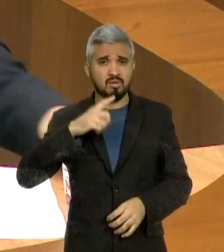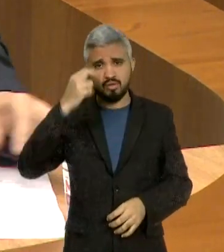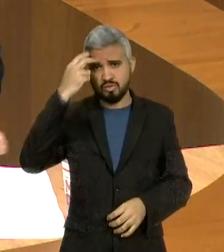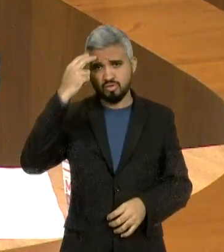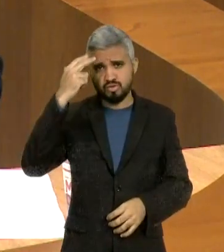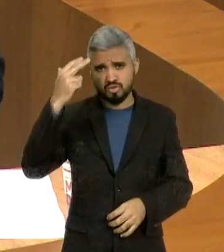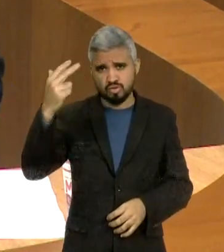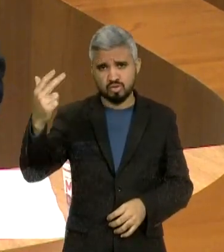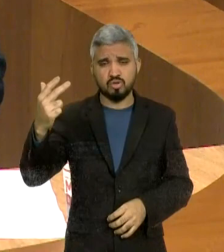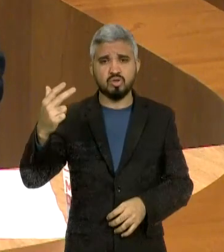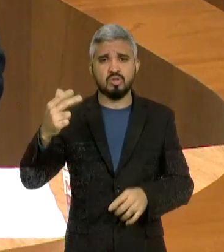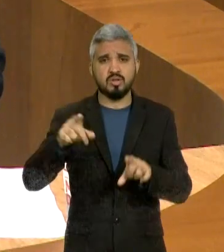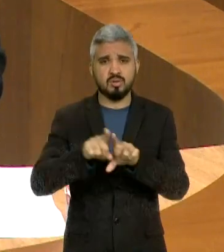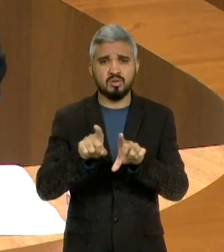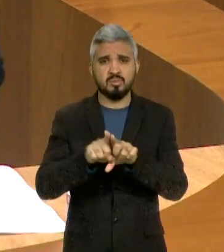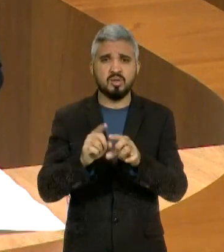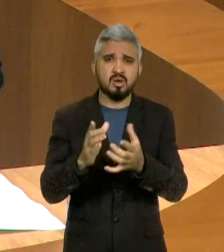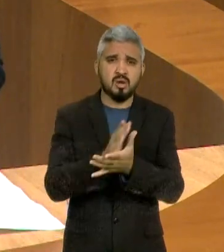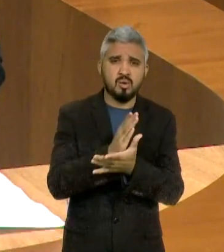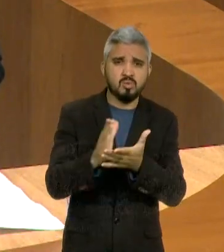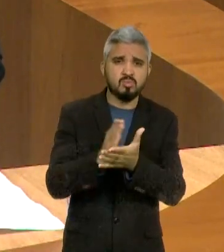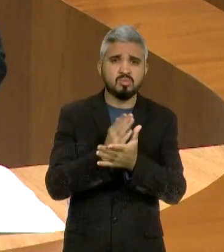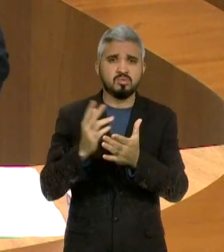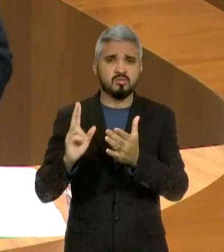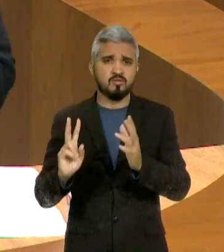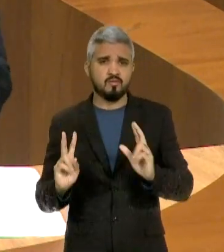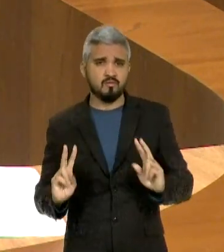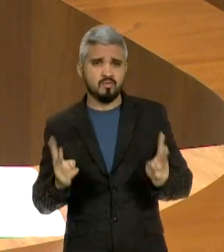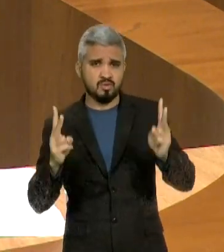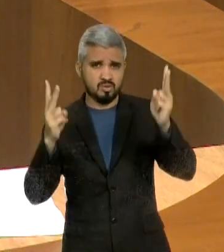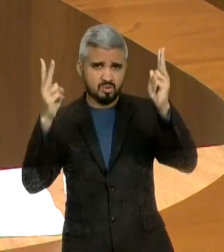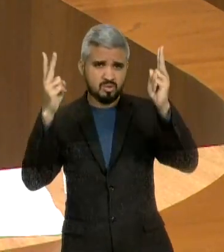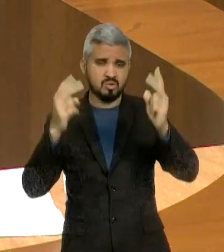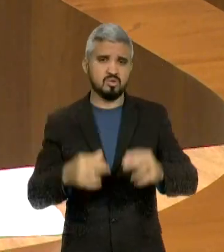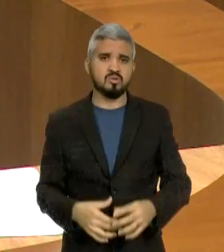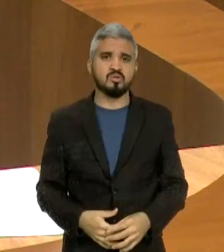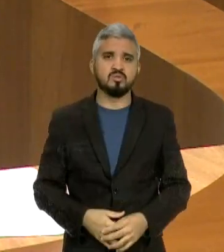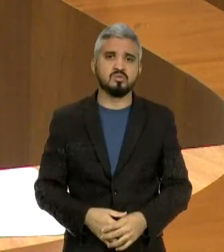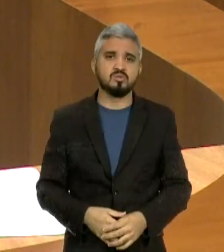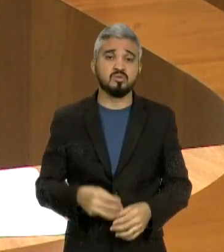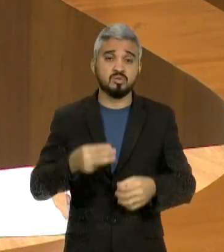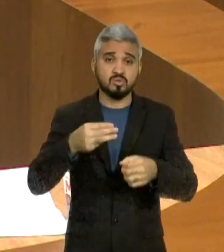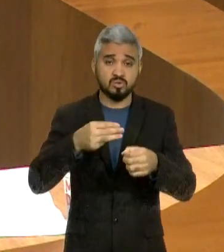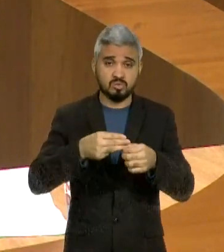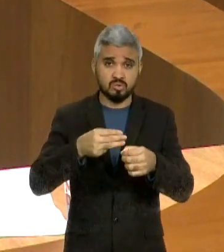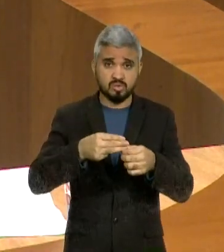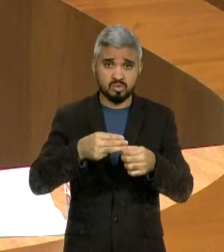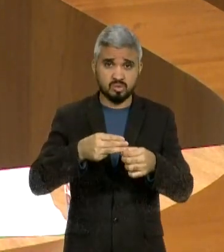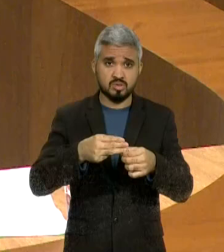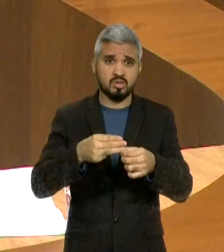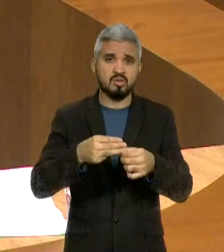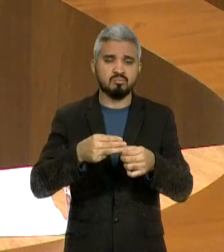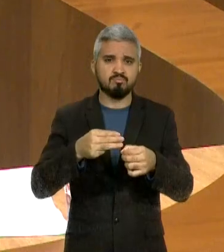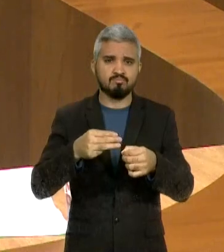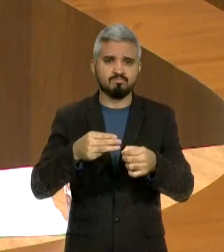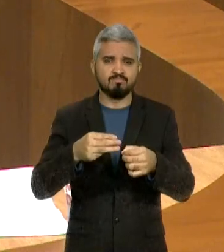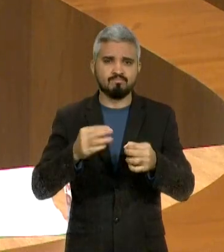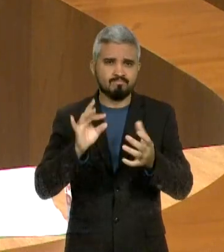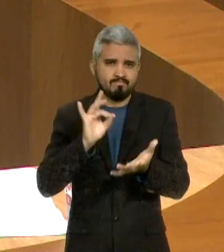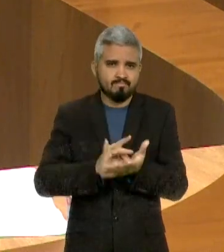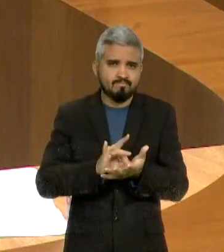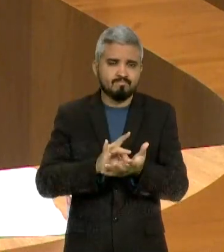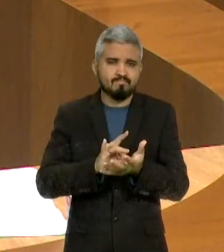e conquistas que nos enche de orgulho. Nosso município é um verdadeiro tesouro maranhense